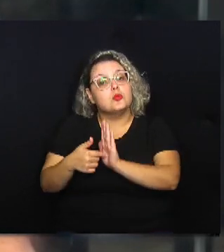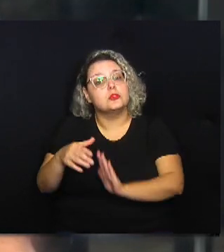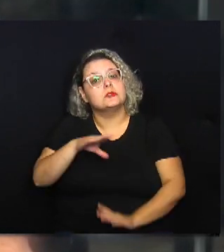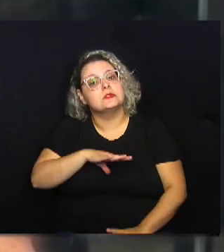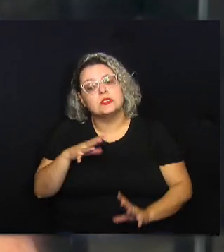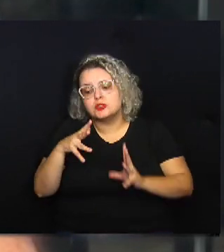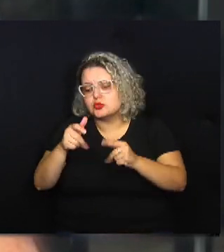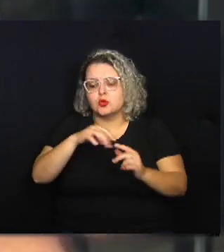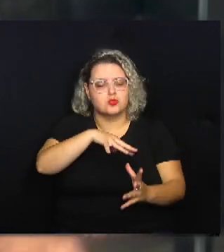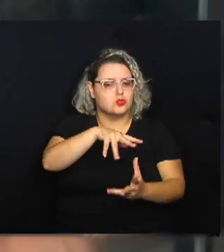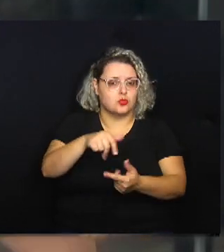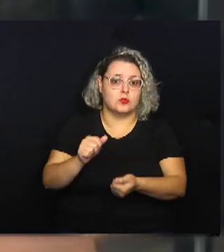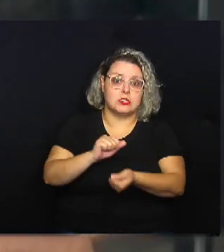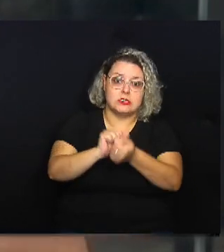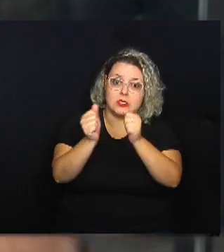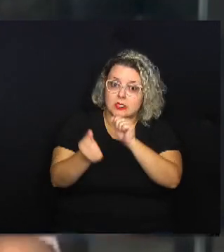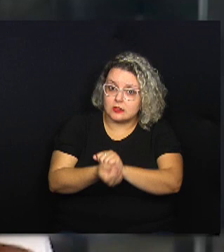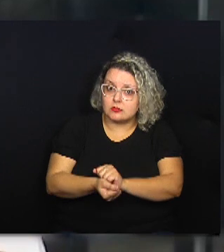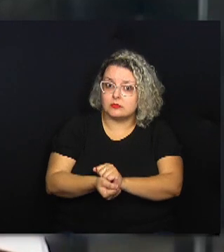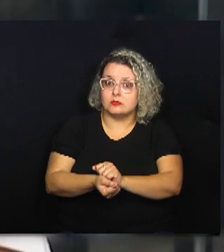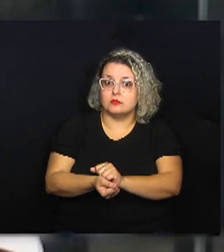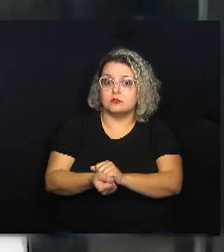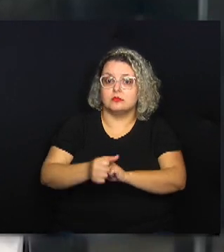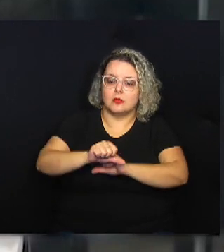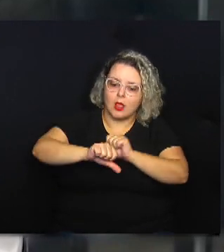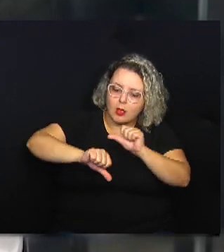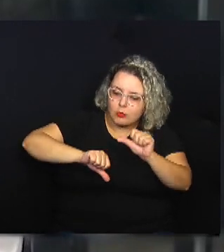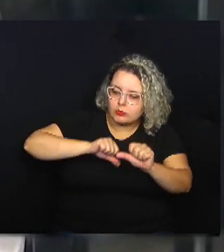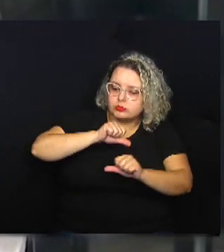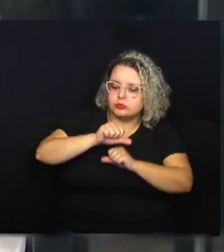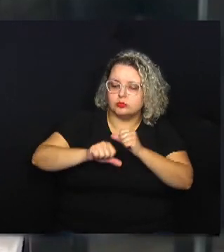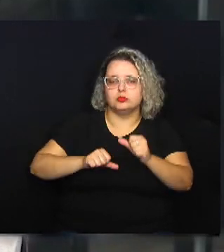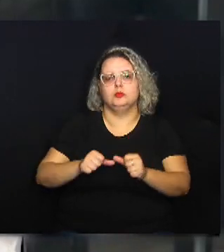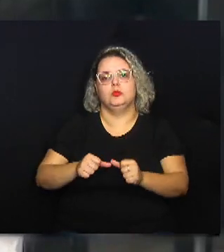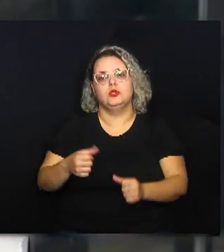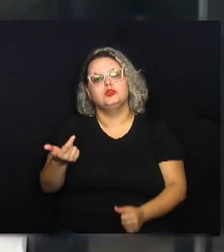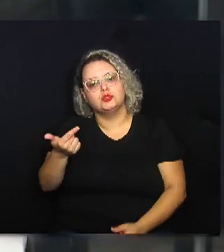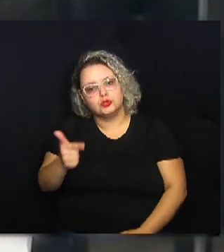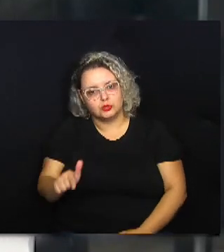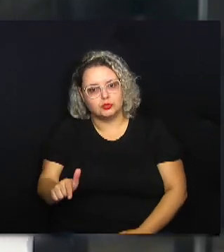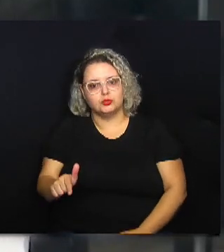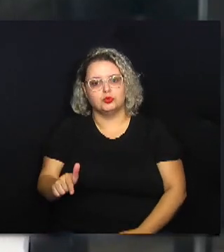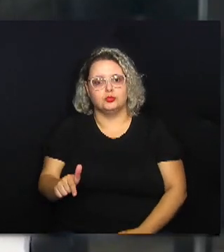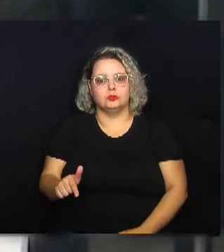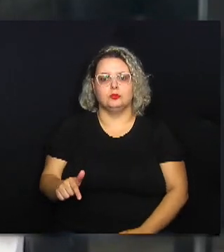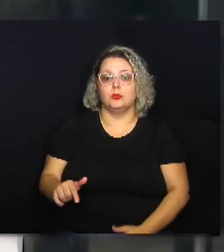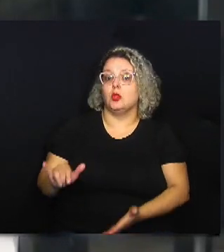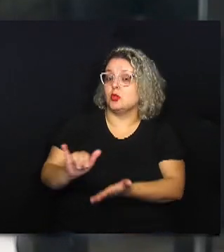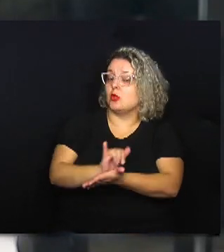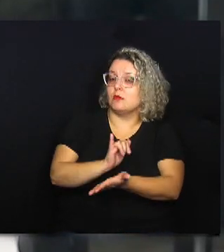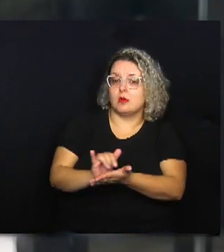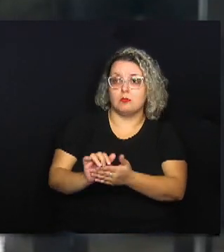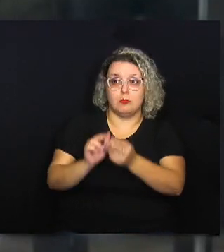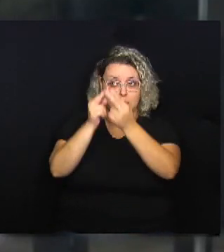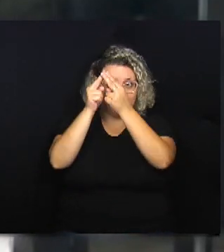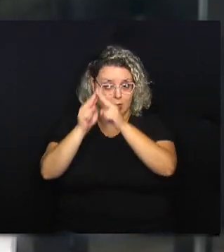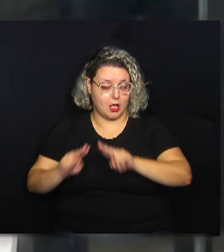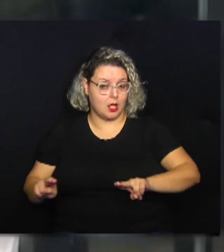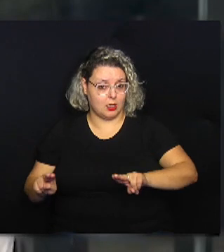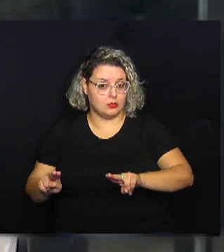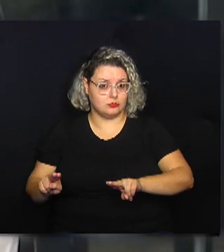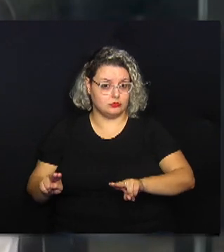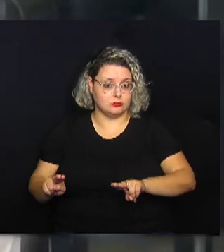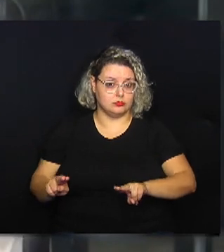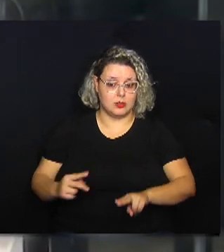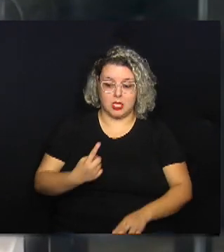que estão se reformulando se reinventando Nova York Paris a cidade de 15